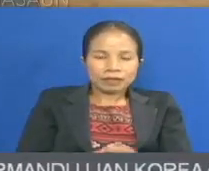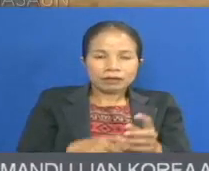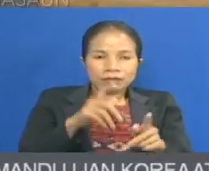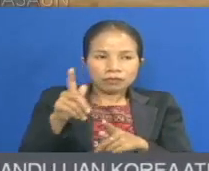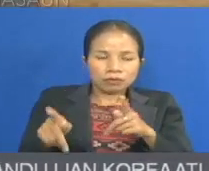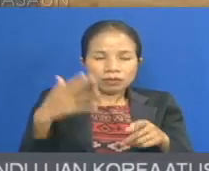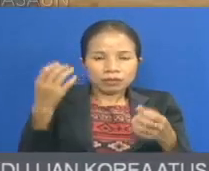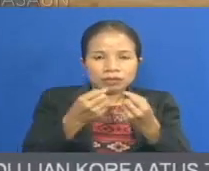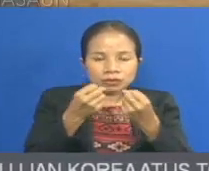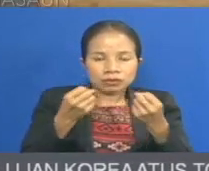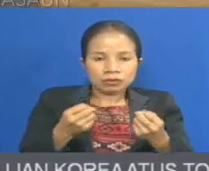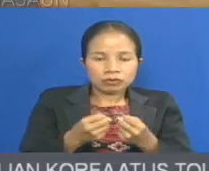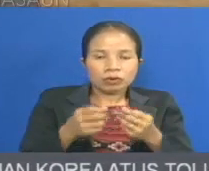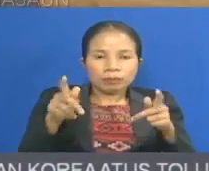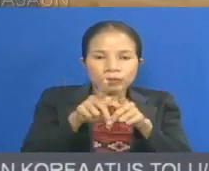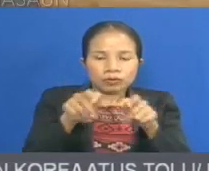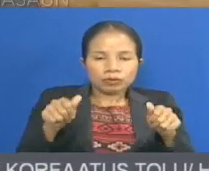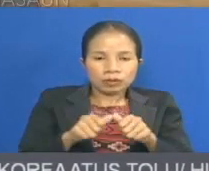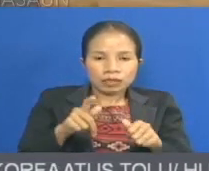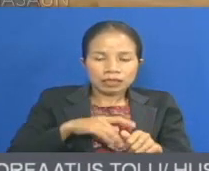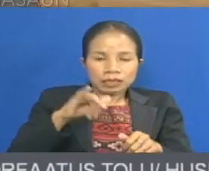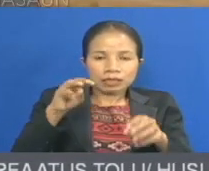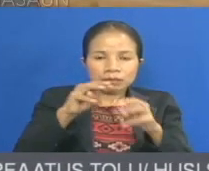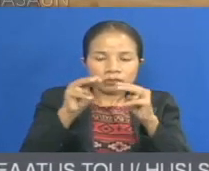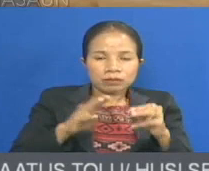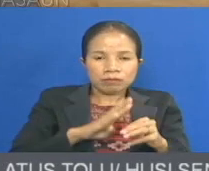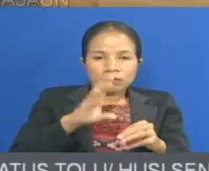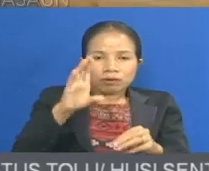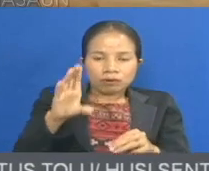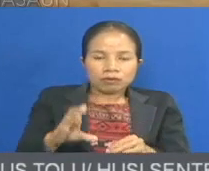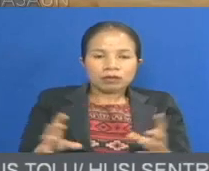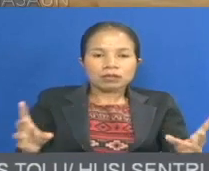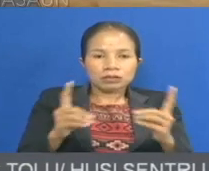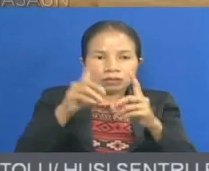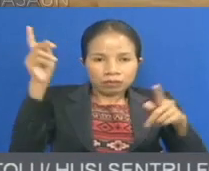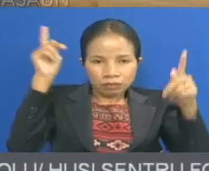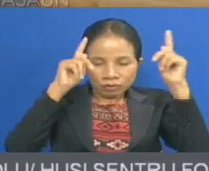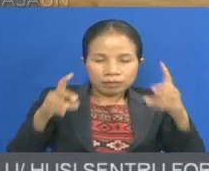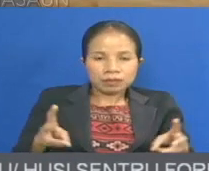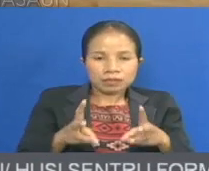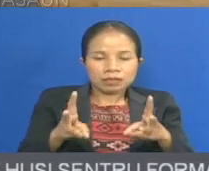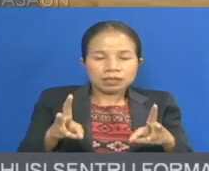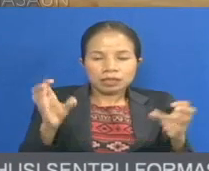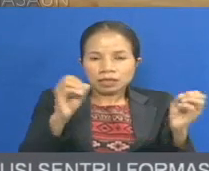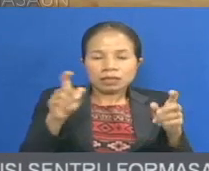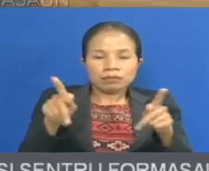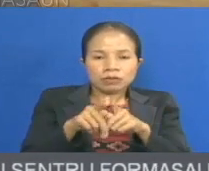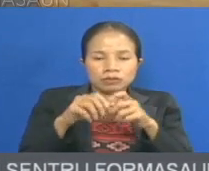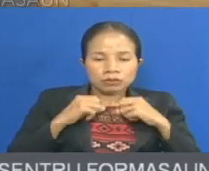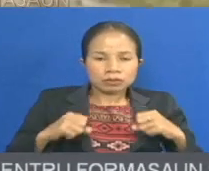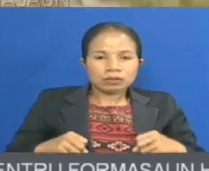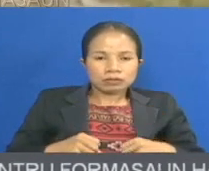População e açúcar Lelalai, posto administrativo que lhe cai município Baucau, enfrenta problema estrada no Laíra, posto saúde.